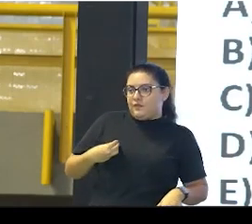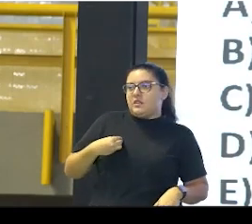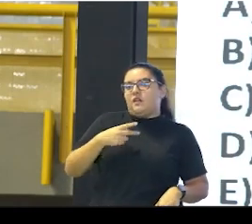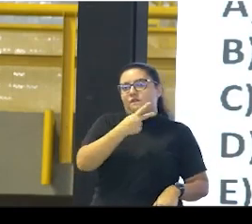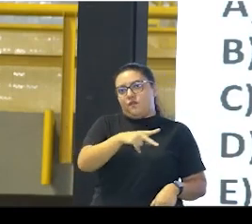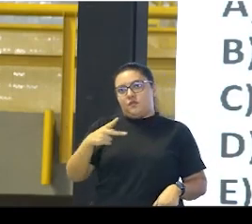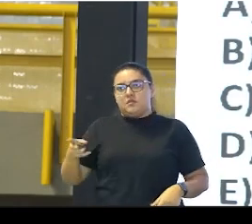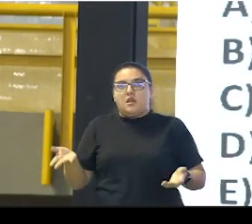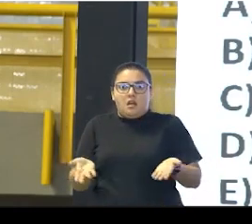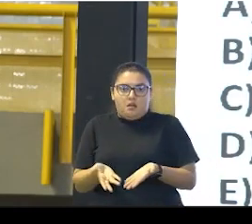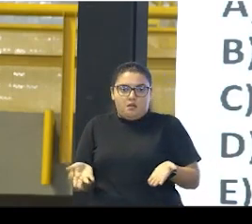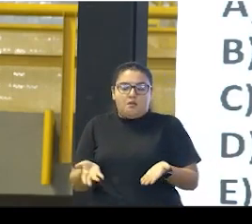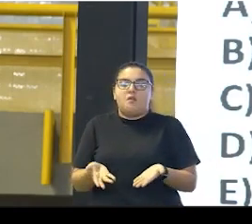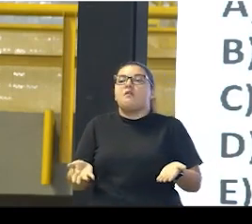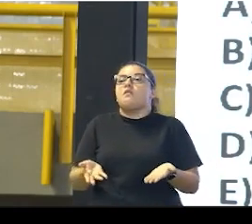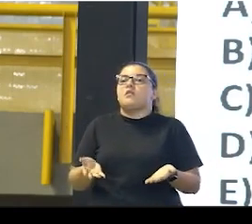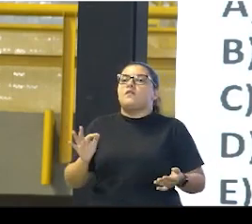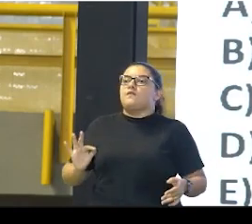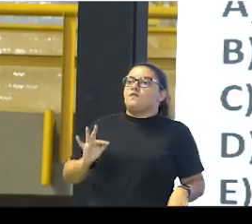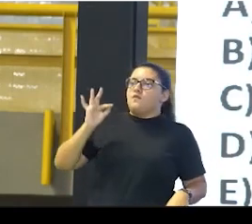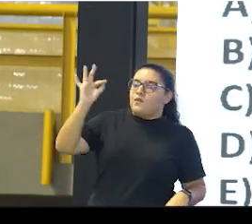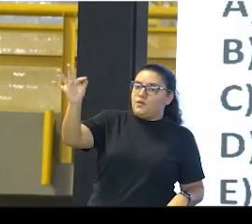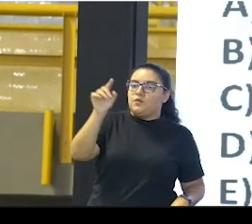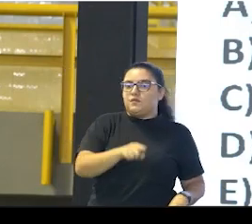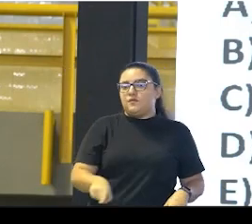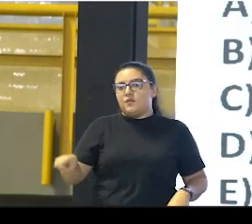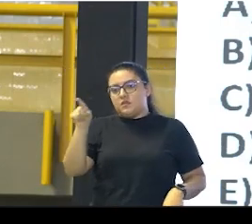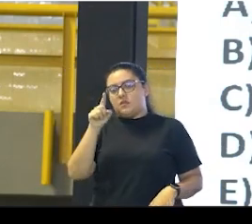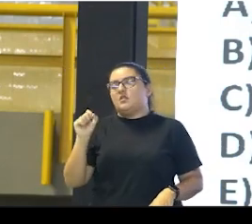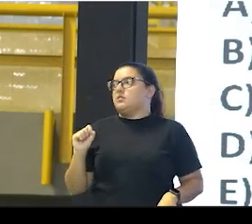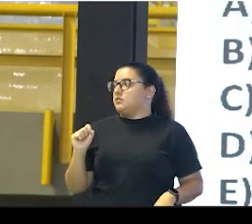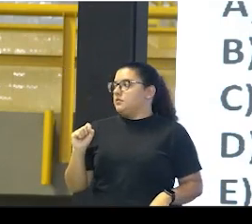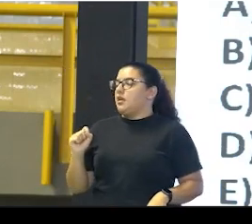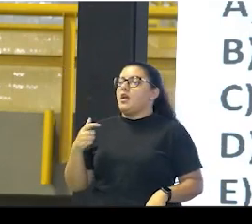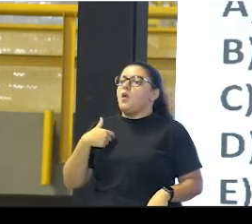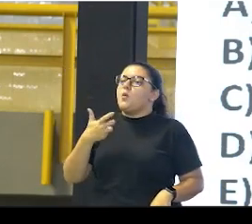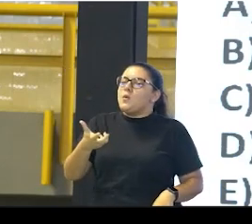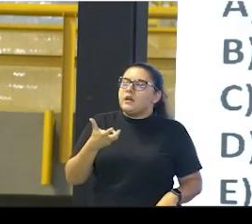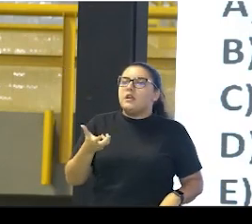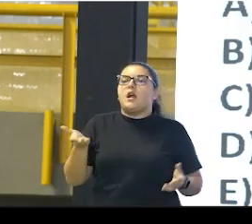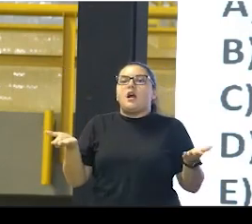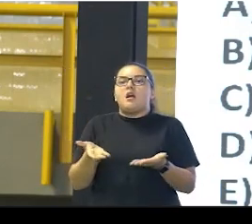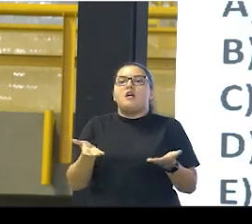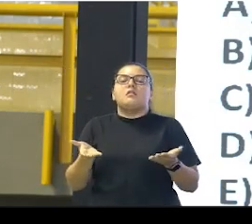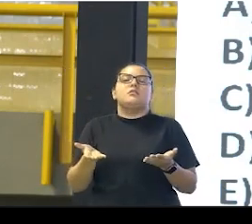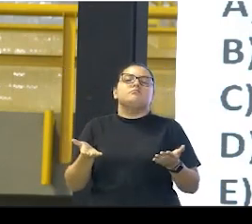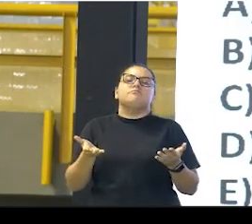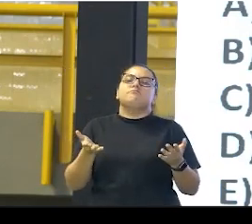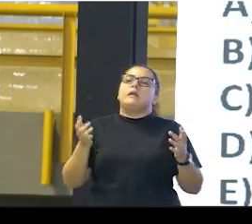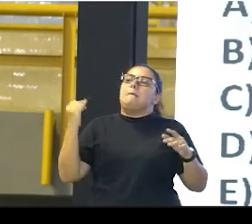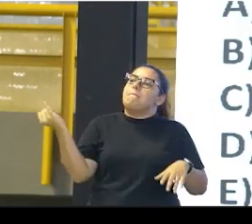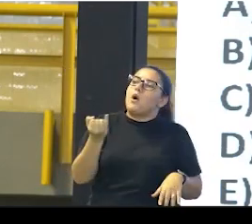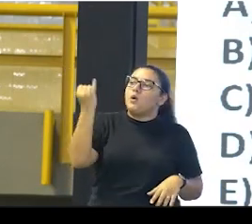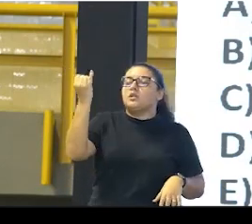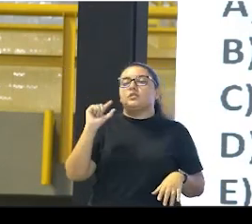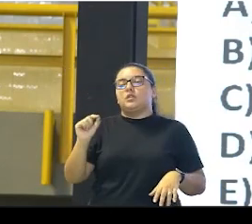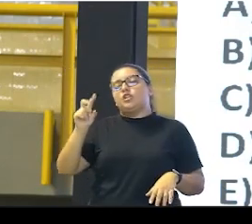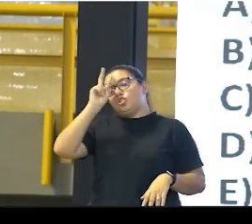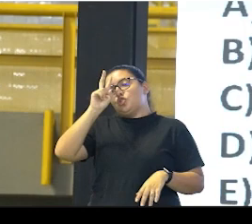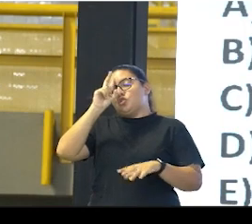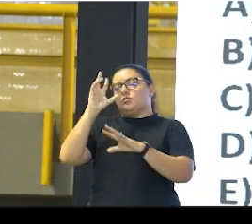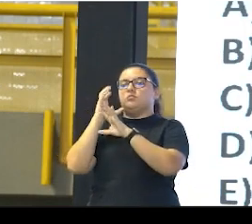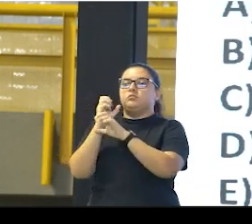coisa, e o outro cateto que sobra, que é oposto ao ângulo de 60 graus, é sempre x raiz de